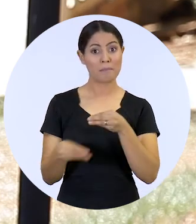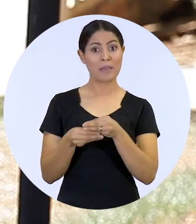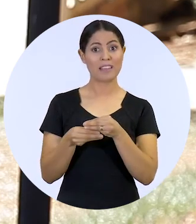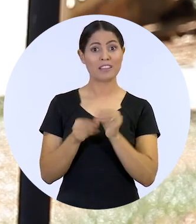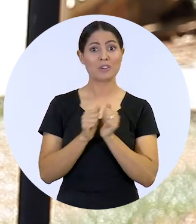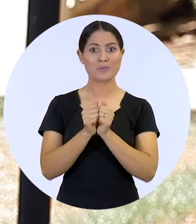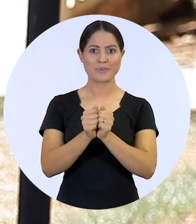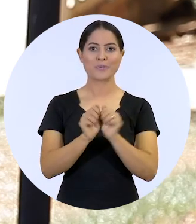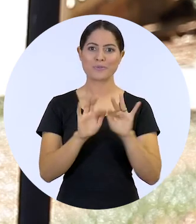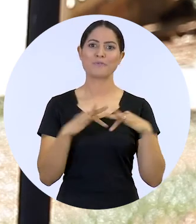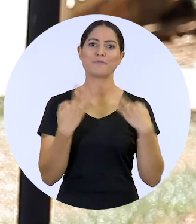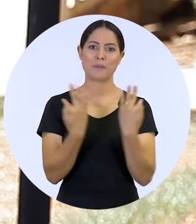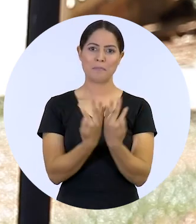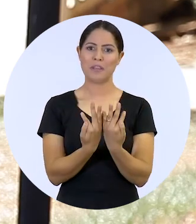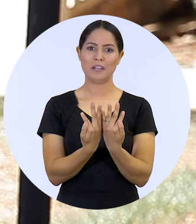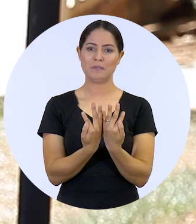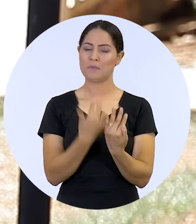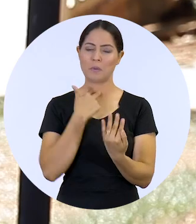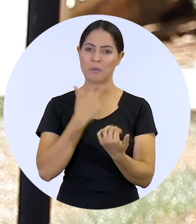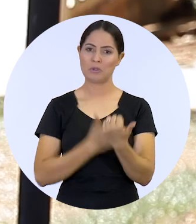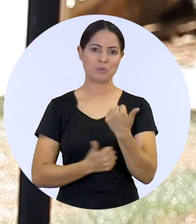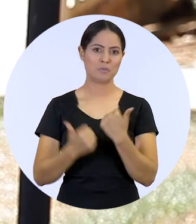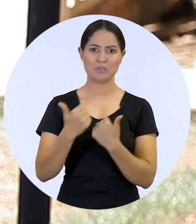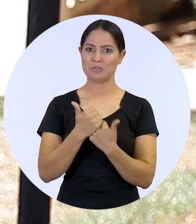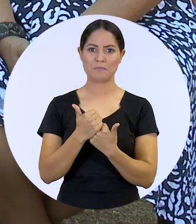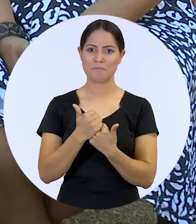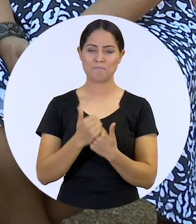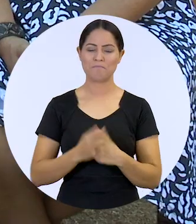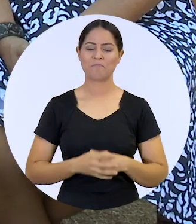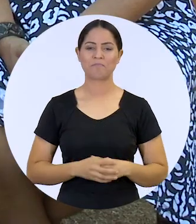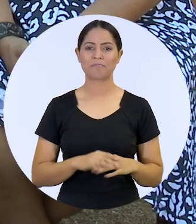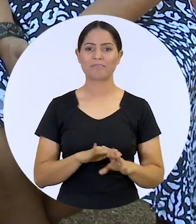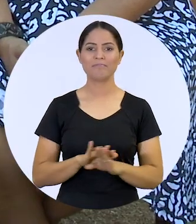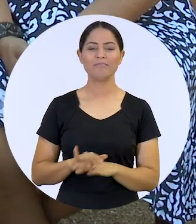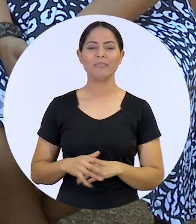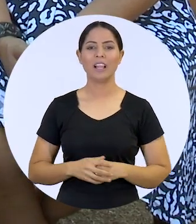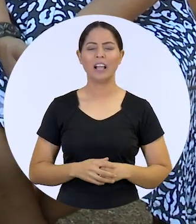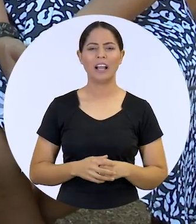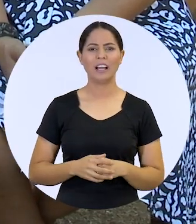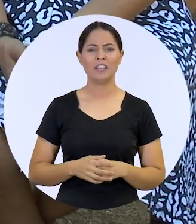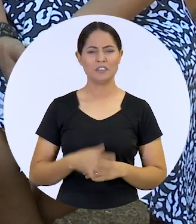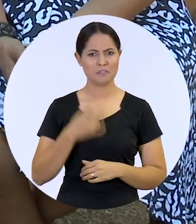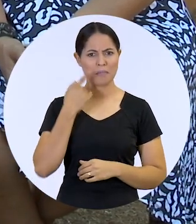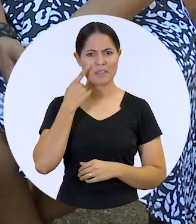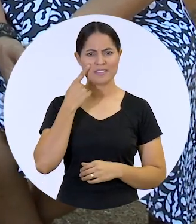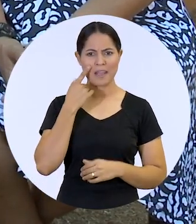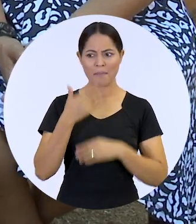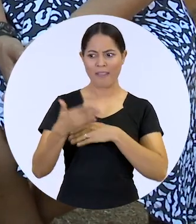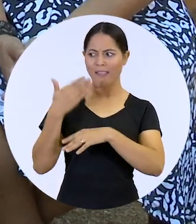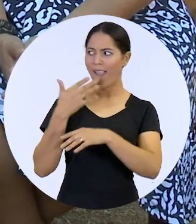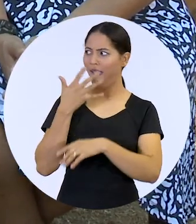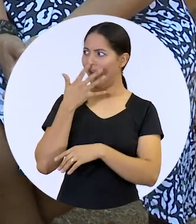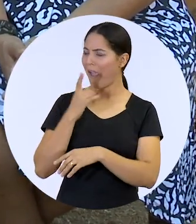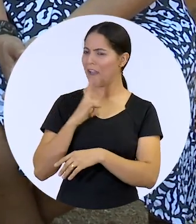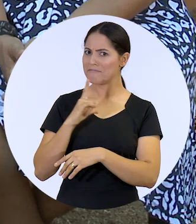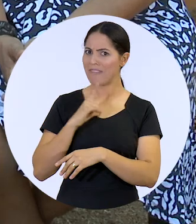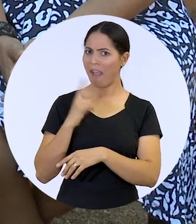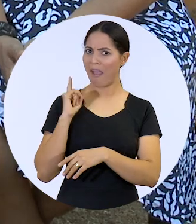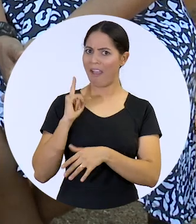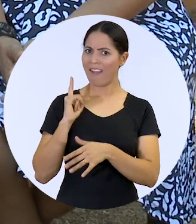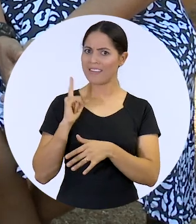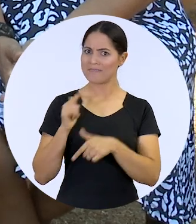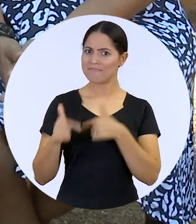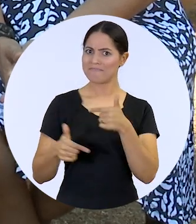complementar com a família, né, e não em substituição da família. E a gente percebe também que atrás da gente está acontecendo uma atividade, Inês. O